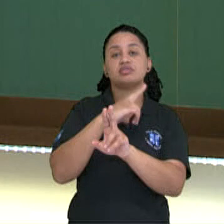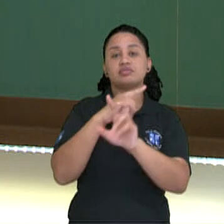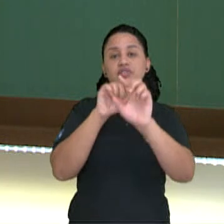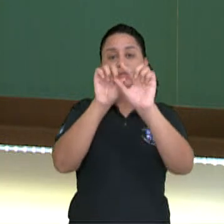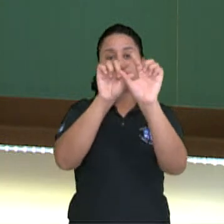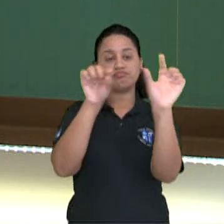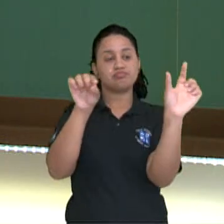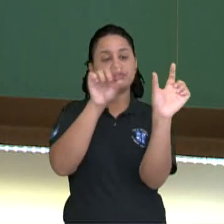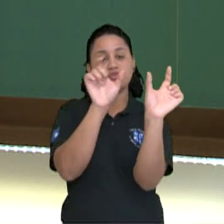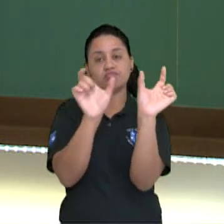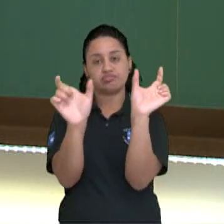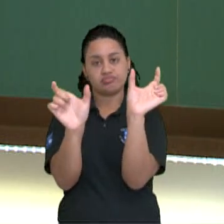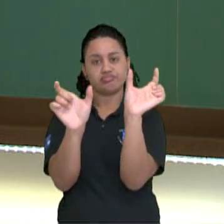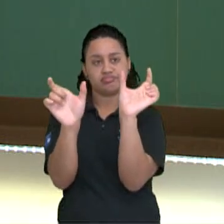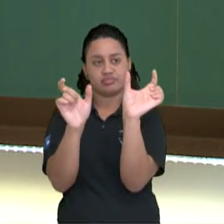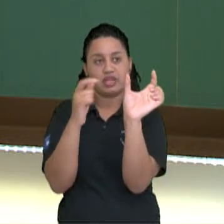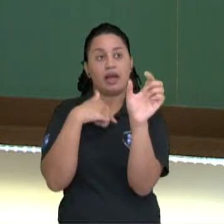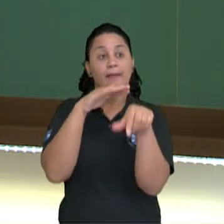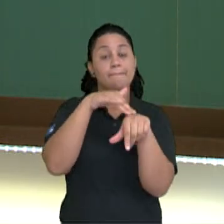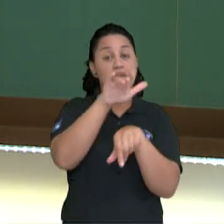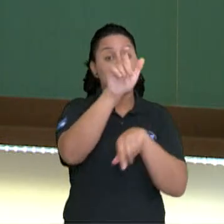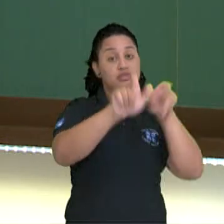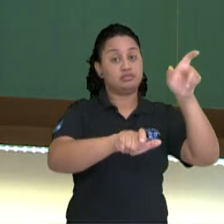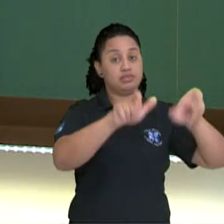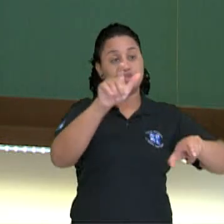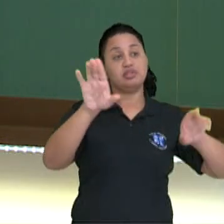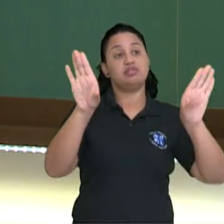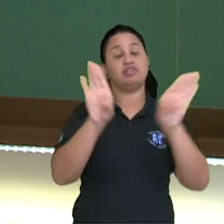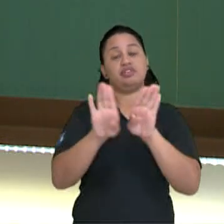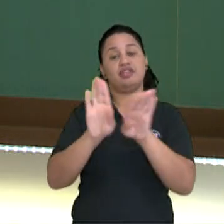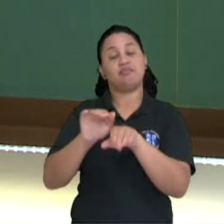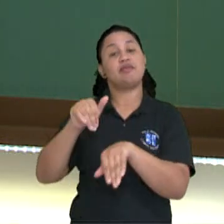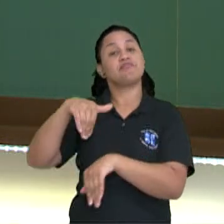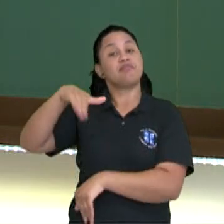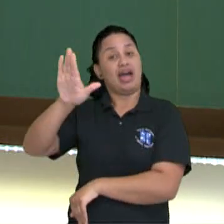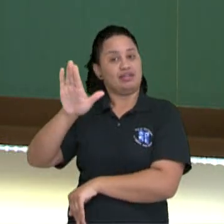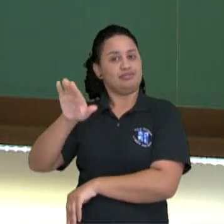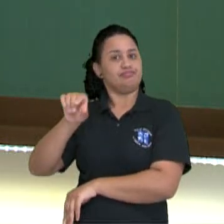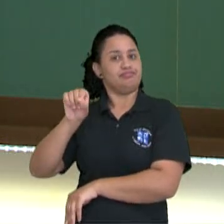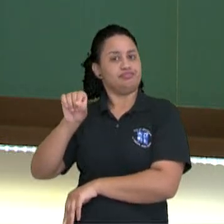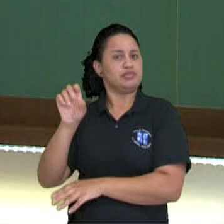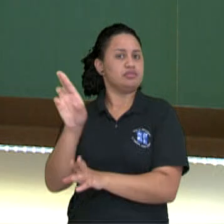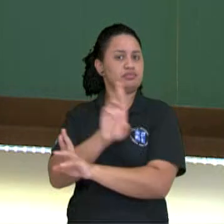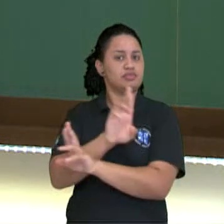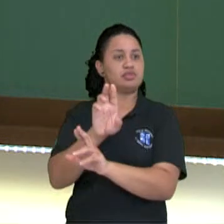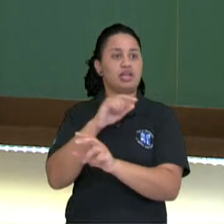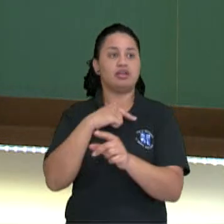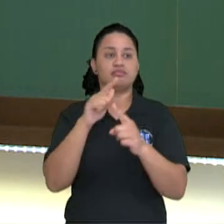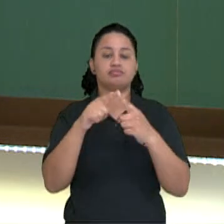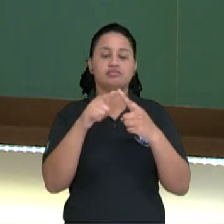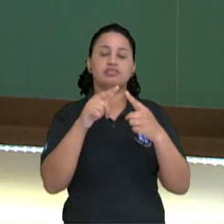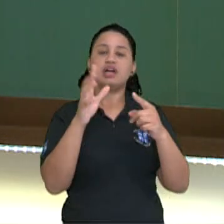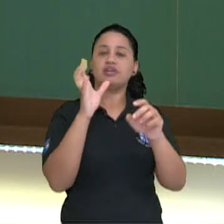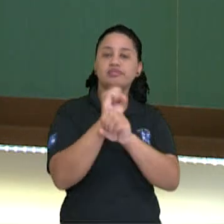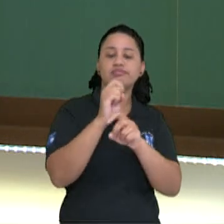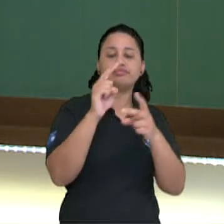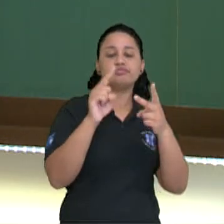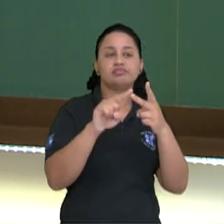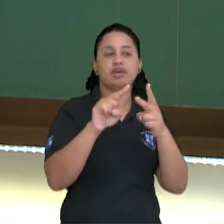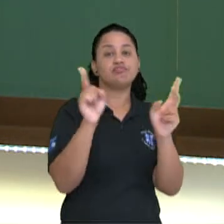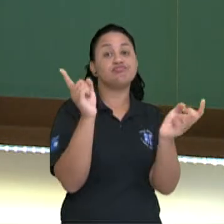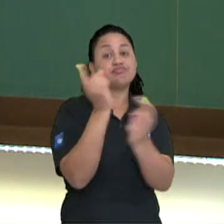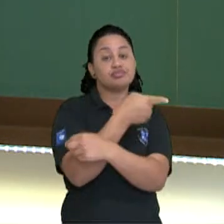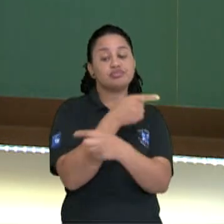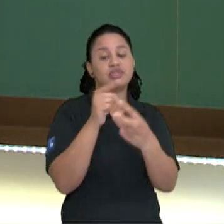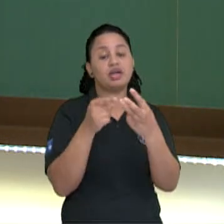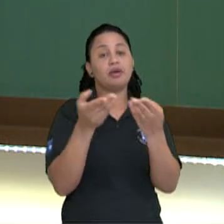partes grifadas. Mais gente também aumentaram. Essa relação é de adição, de oposição ou